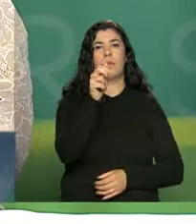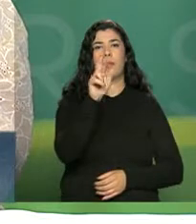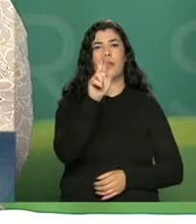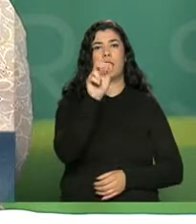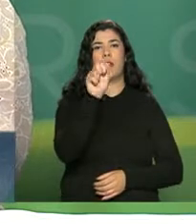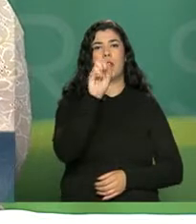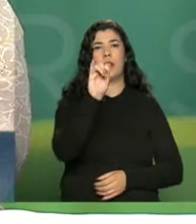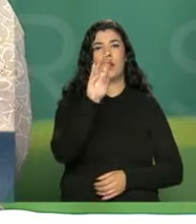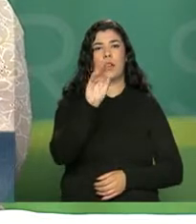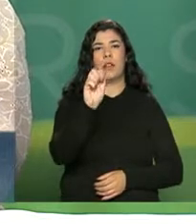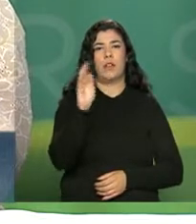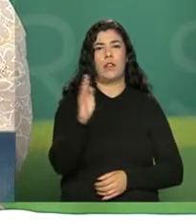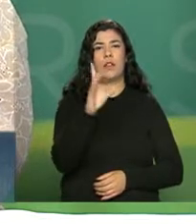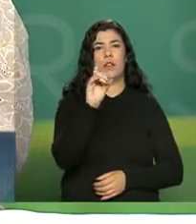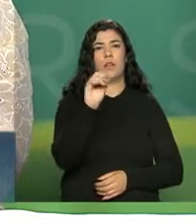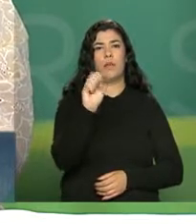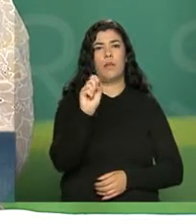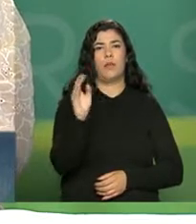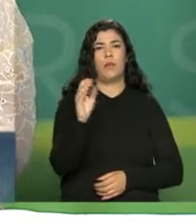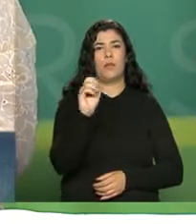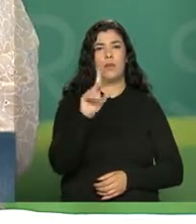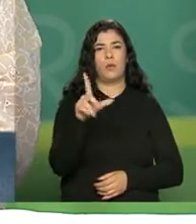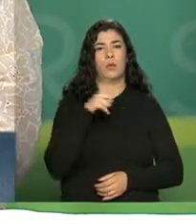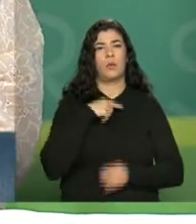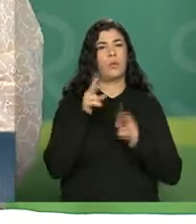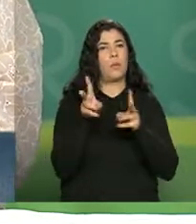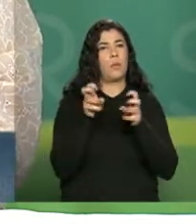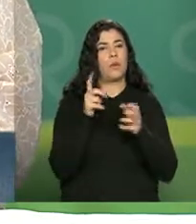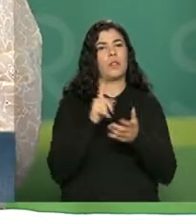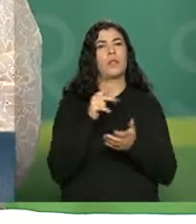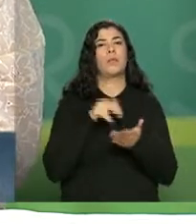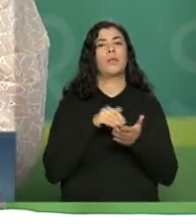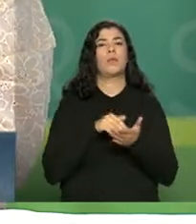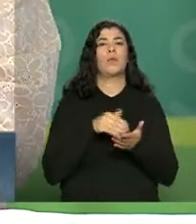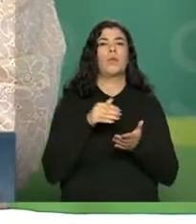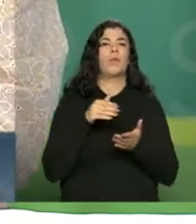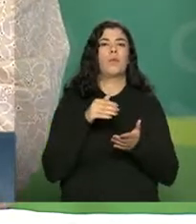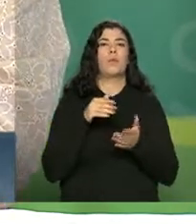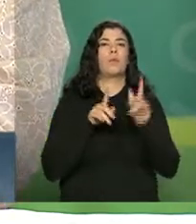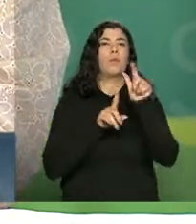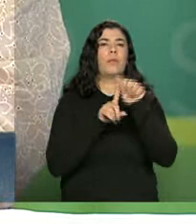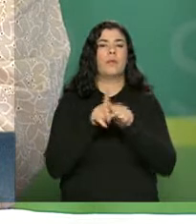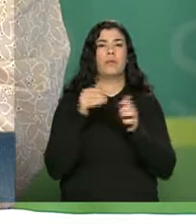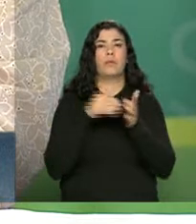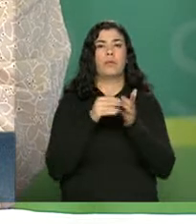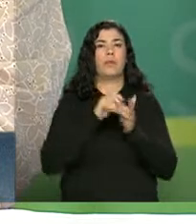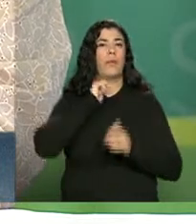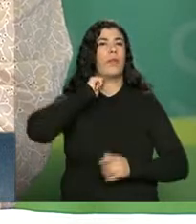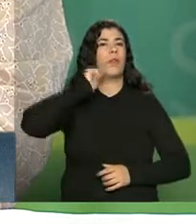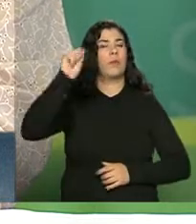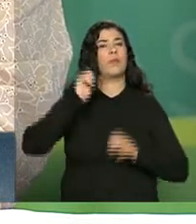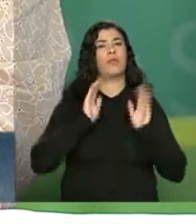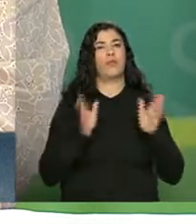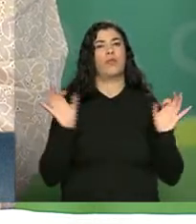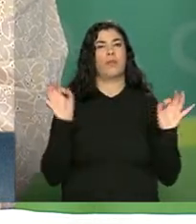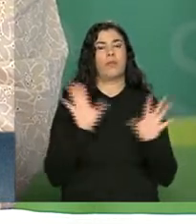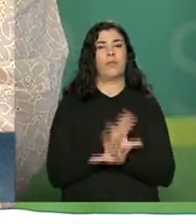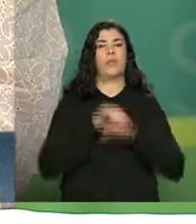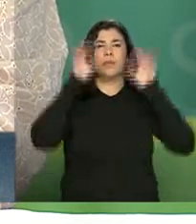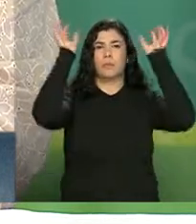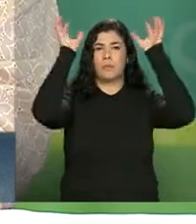dizendo mas nós vamos estar com a situação observando que a parte final de Abril tende acabar as chuvas é isso